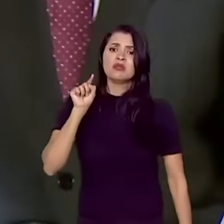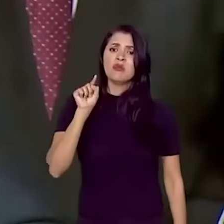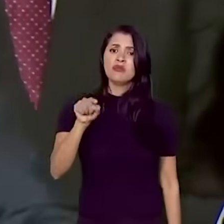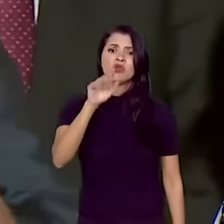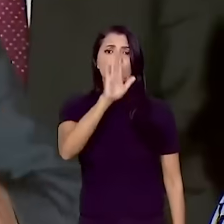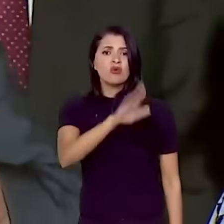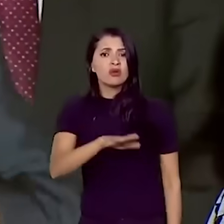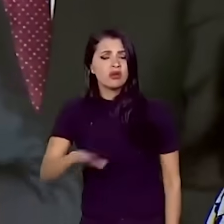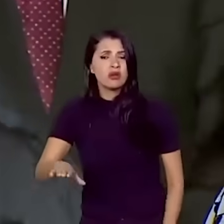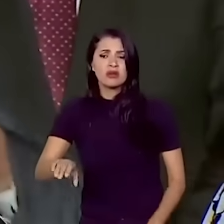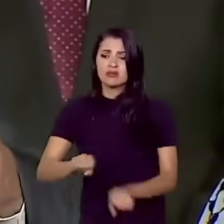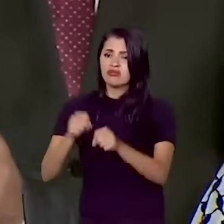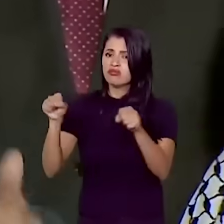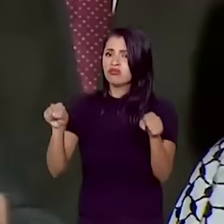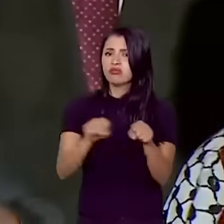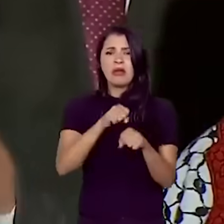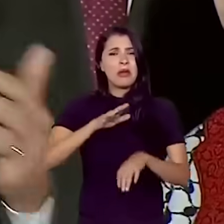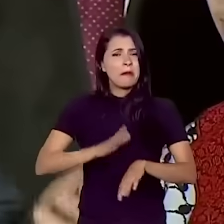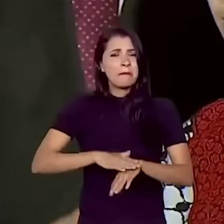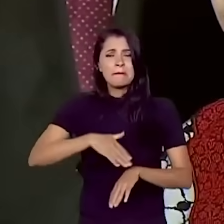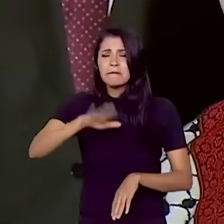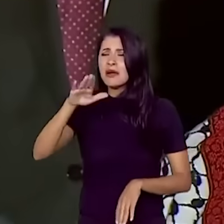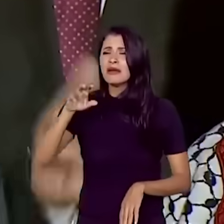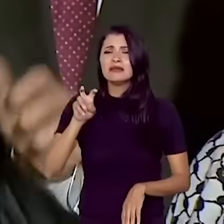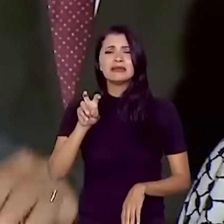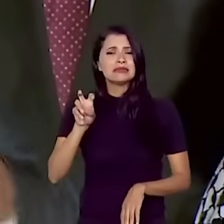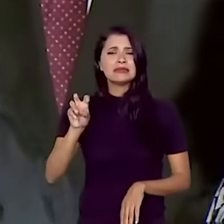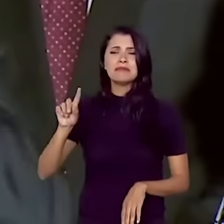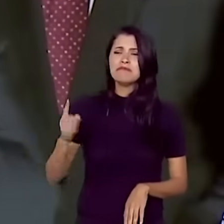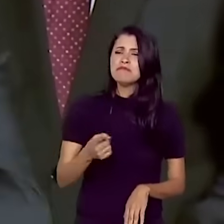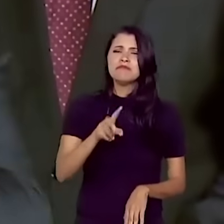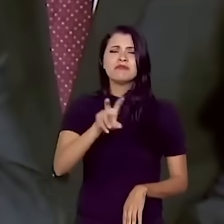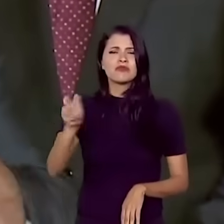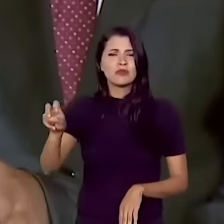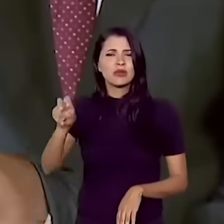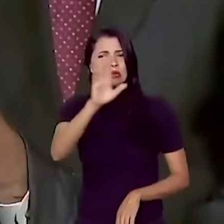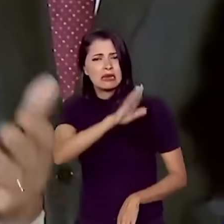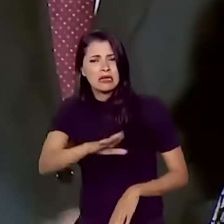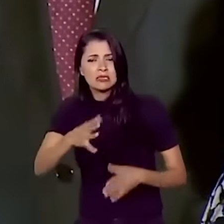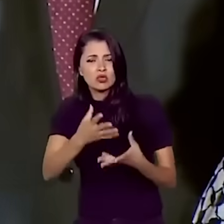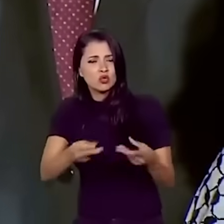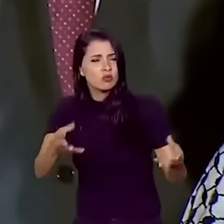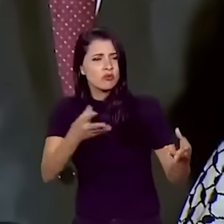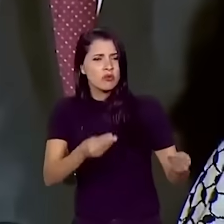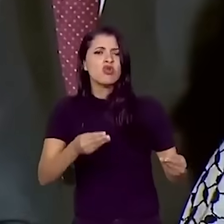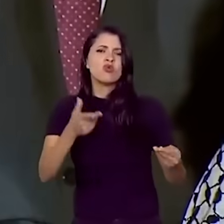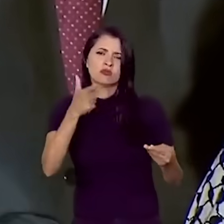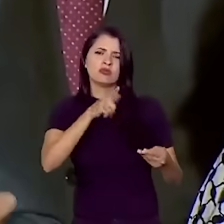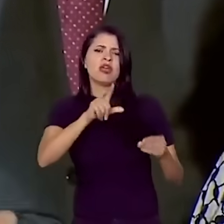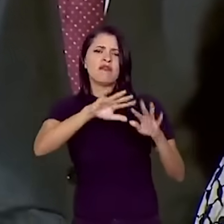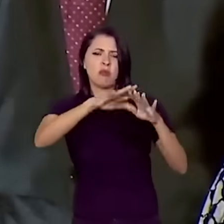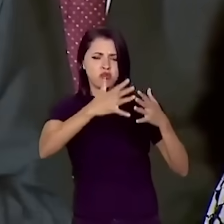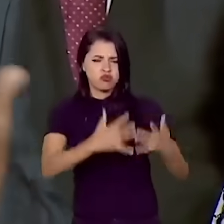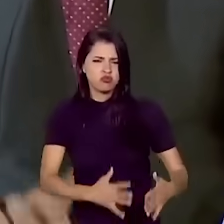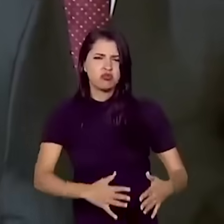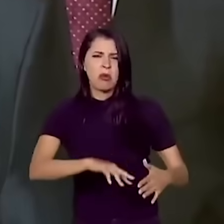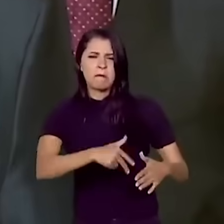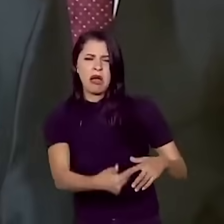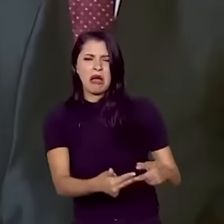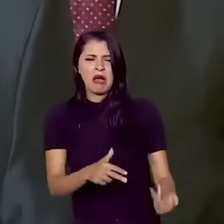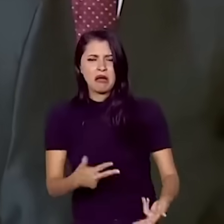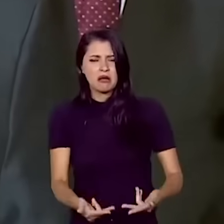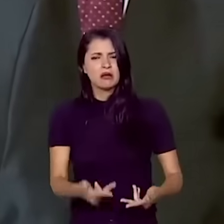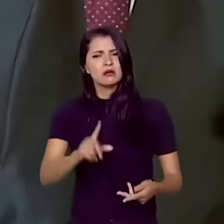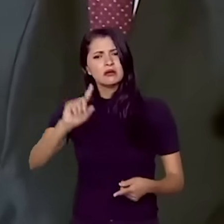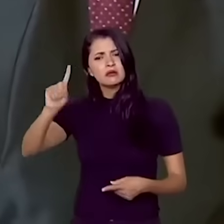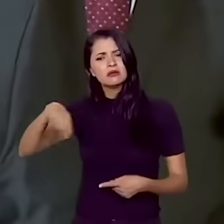crianças, tem mais de 1.500 crianças desaparecidas que certamente estão no meio dos escombros. E depois a